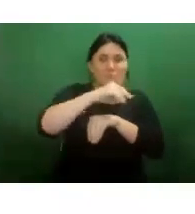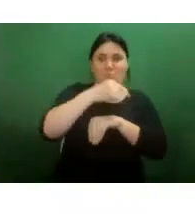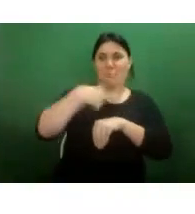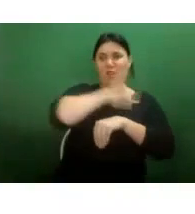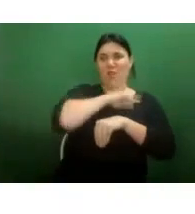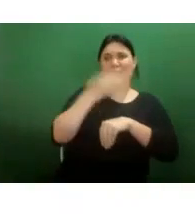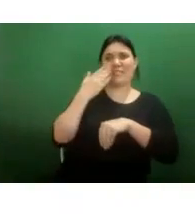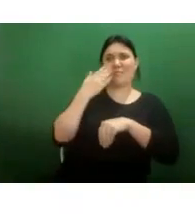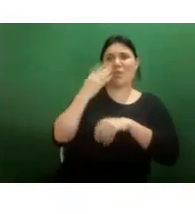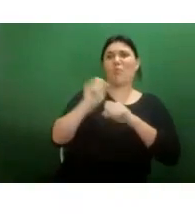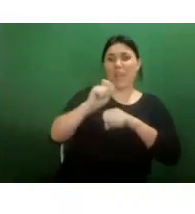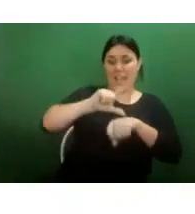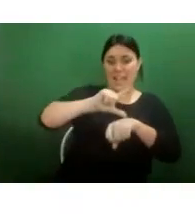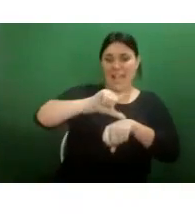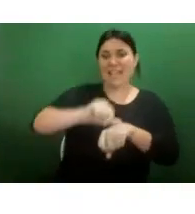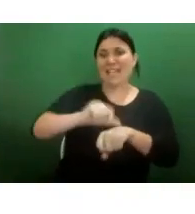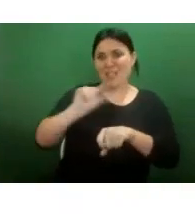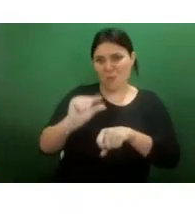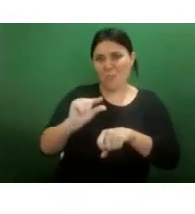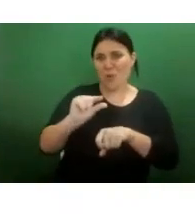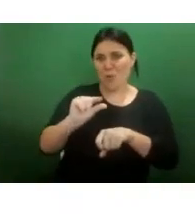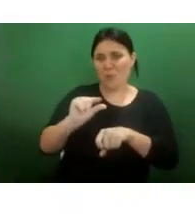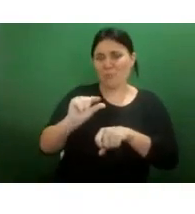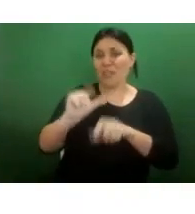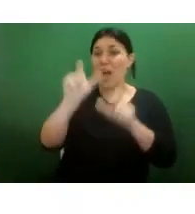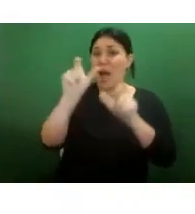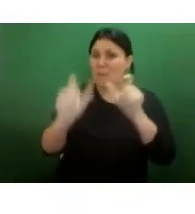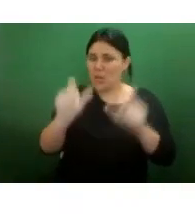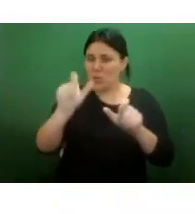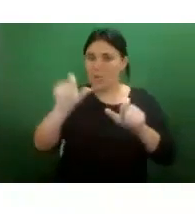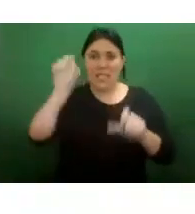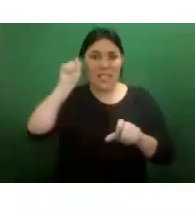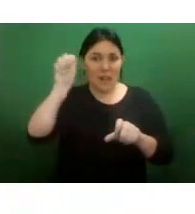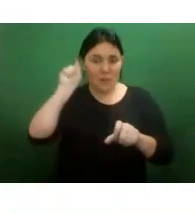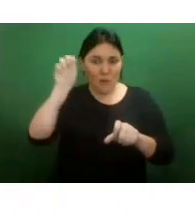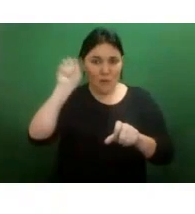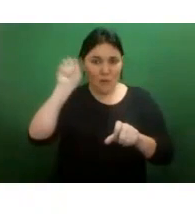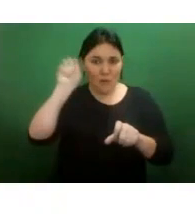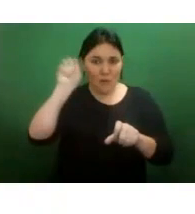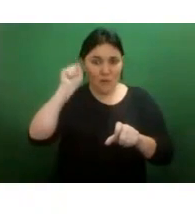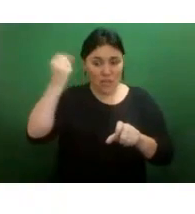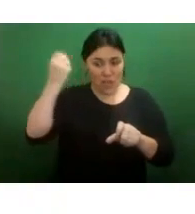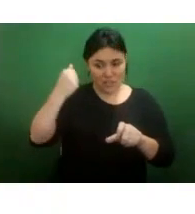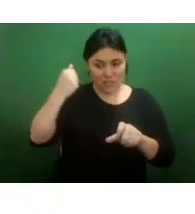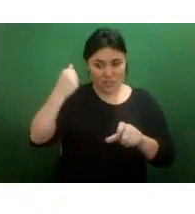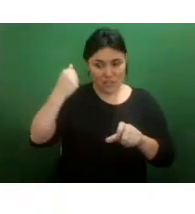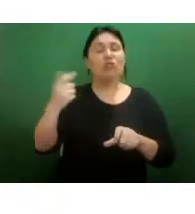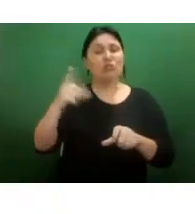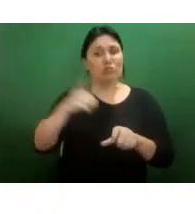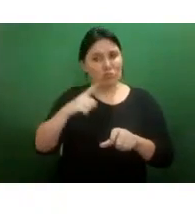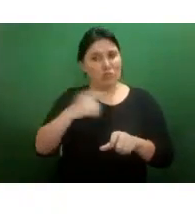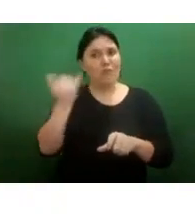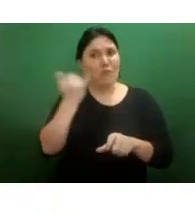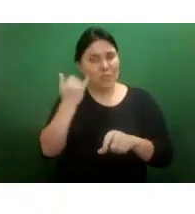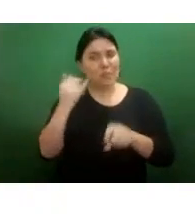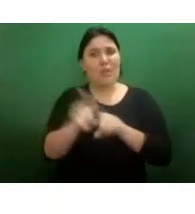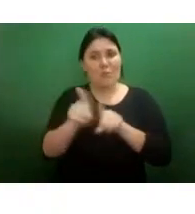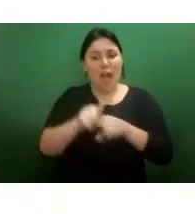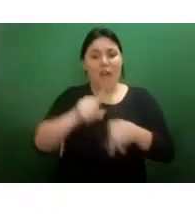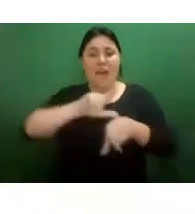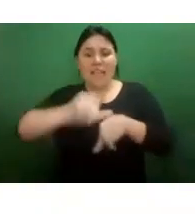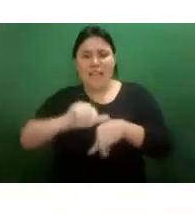a audiodescrição recebeu uma informação super privilegiada, não é? Então, mais uma coisa